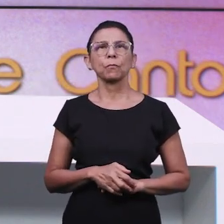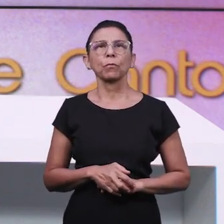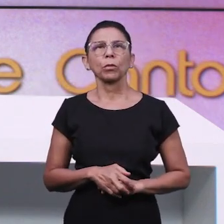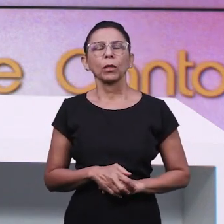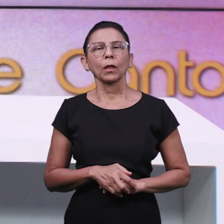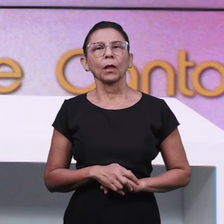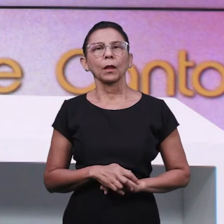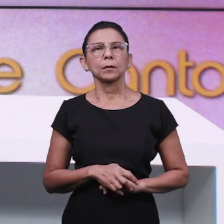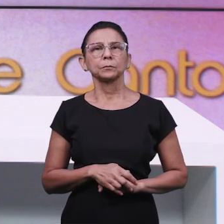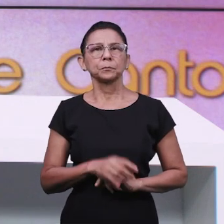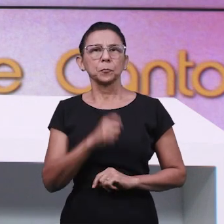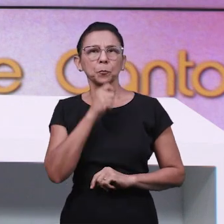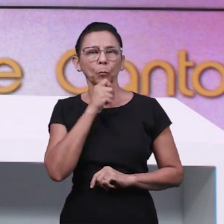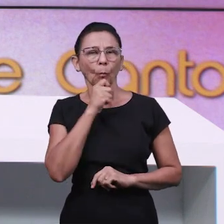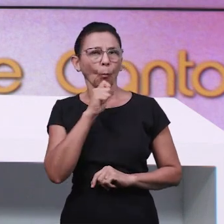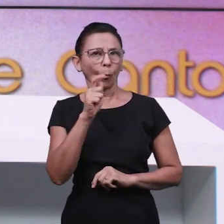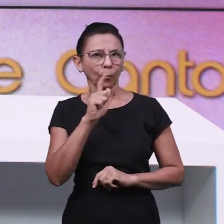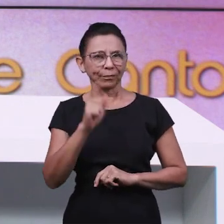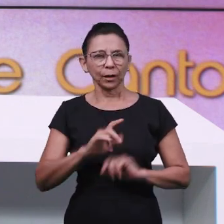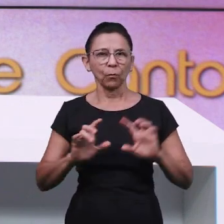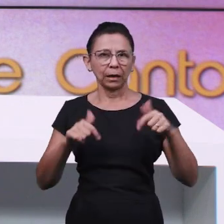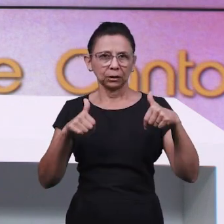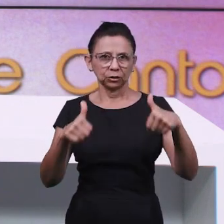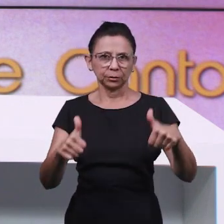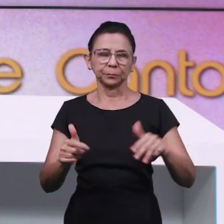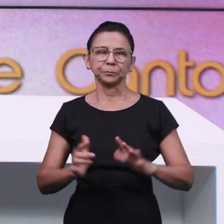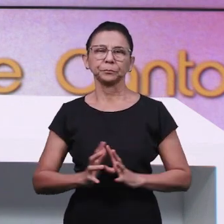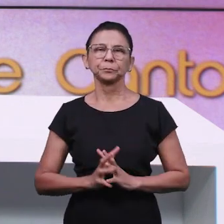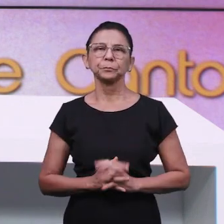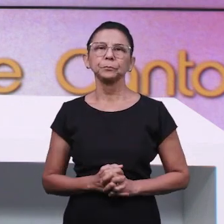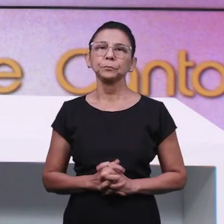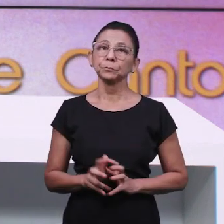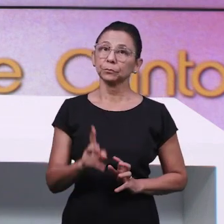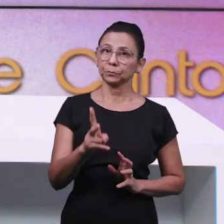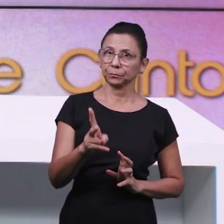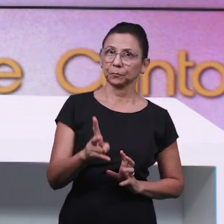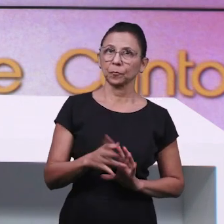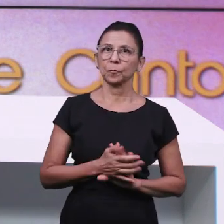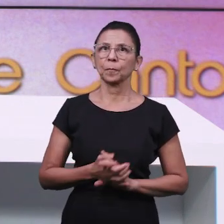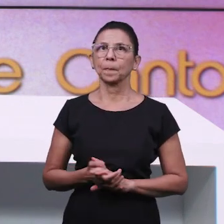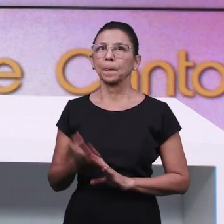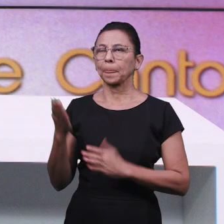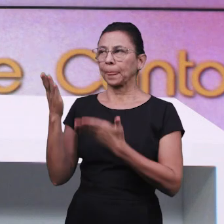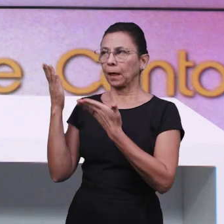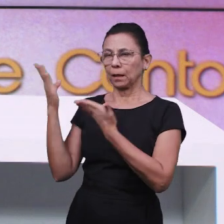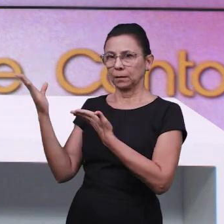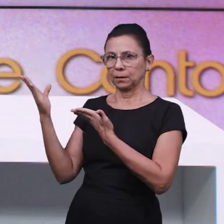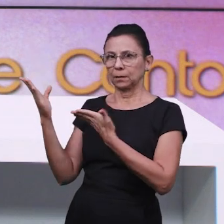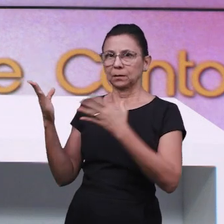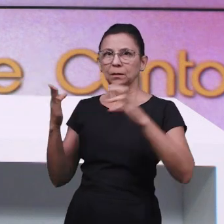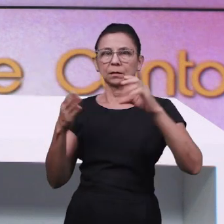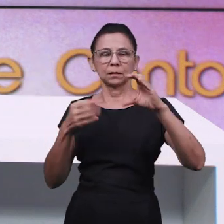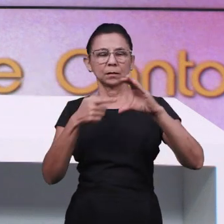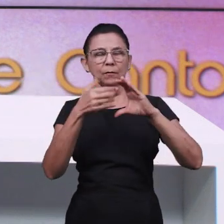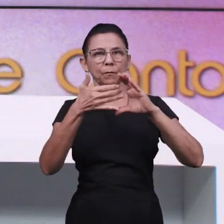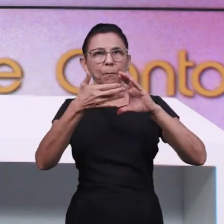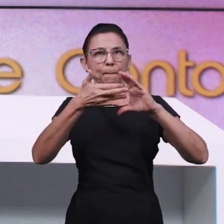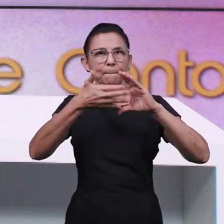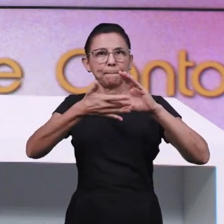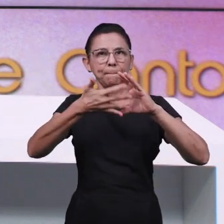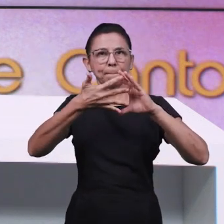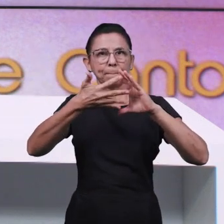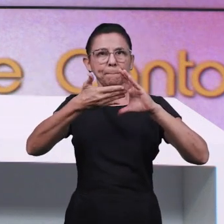anteriores. Vamos continuar entendendo o que acontece aqui. Nessa região das pregas vocais,